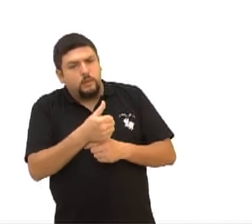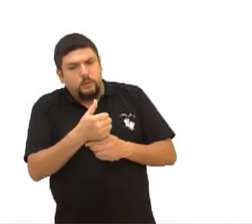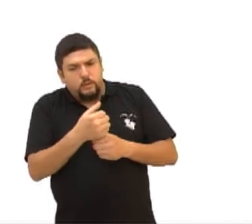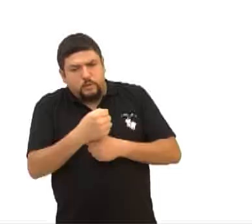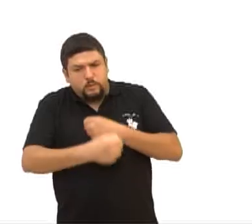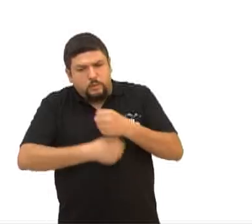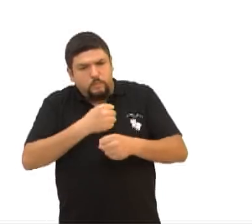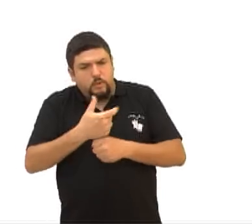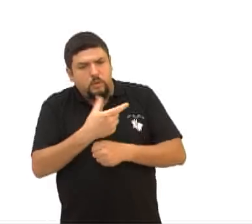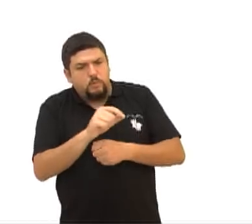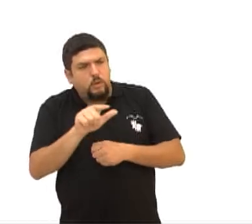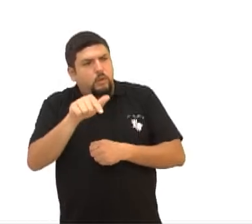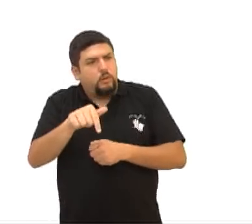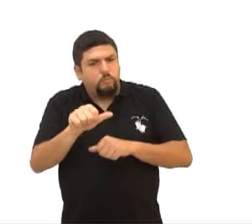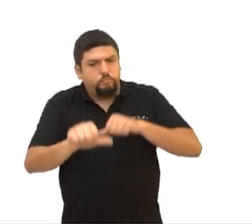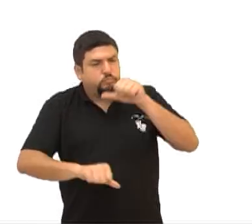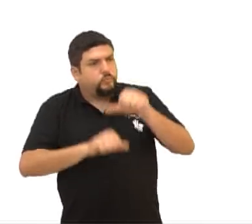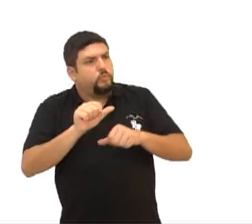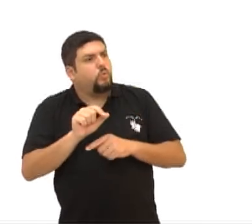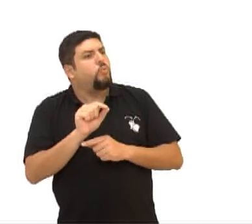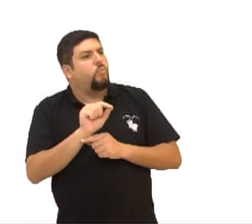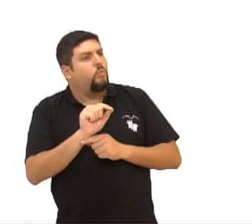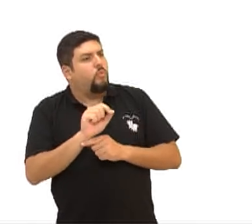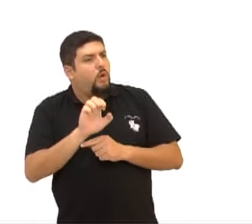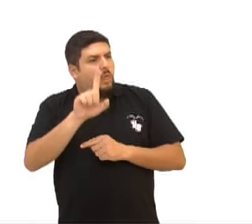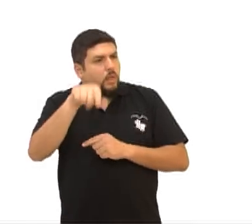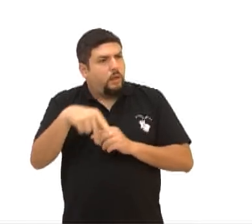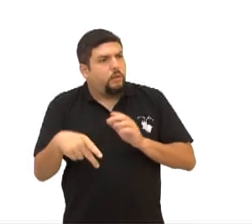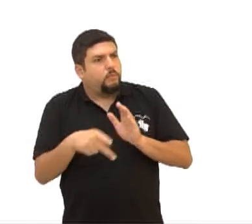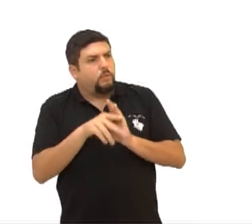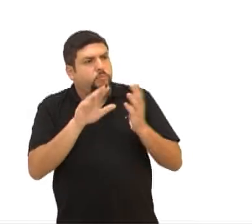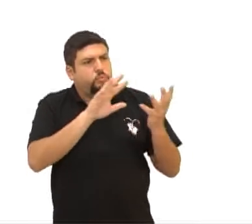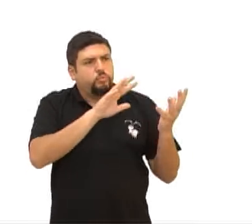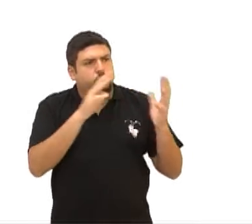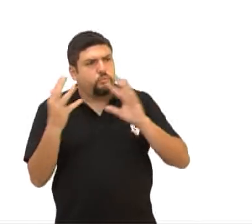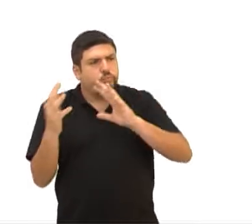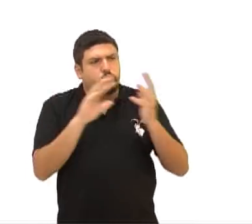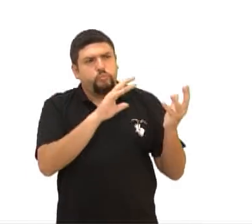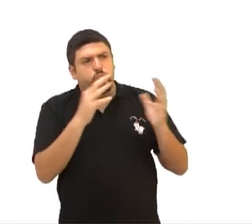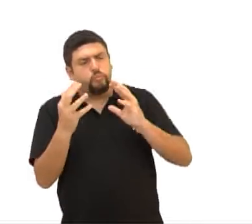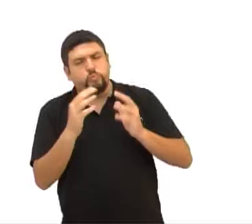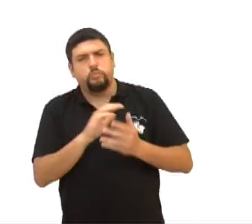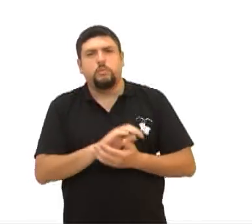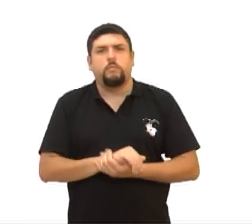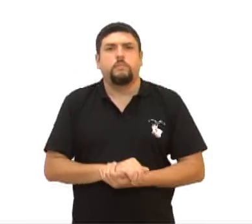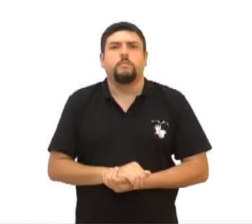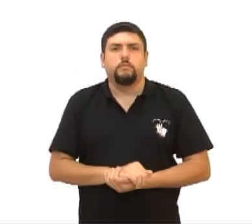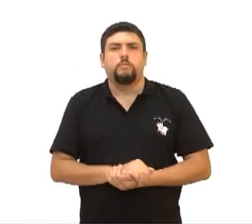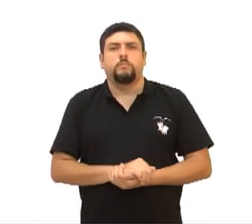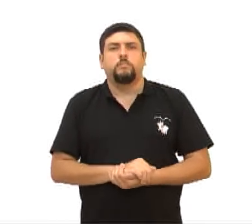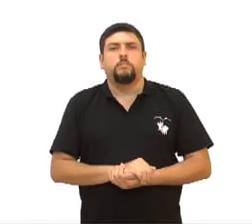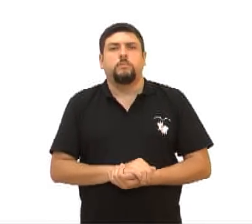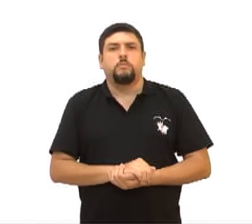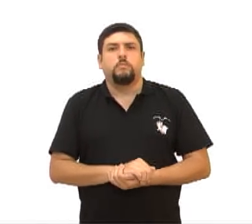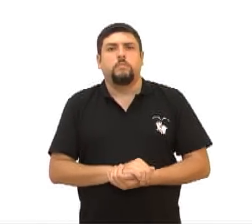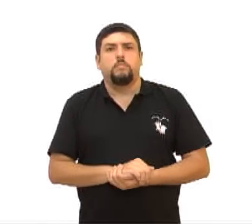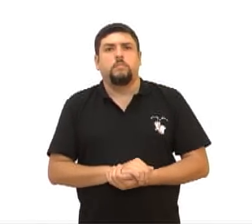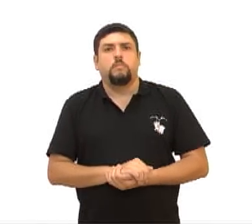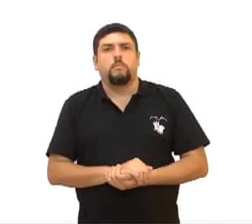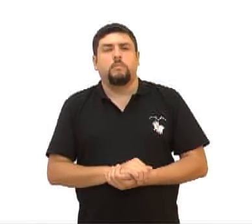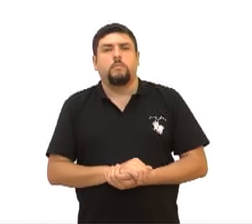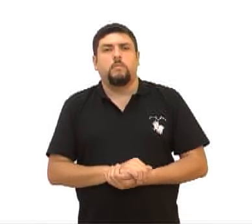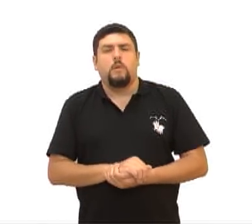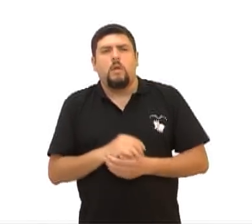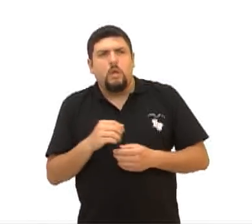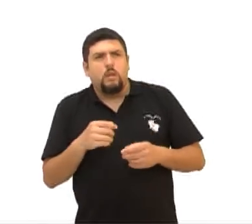2017, que foram as questões meteorológicas e climáticas. Tivemos um ano mais